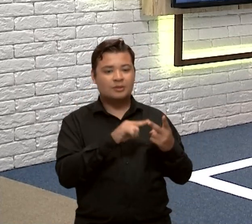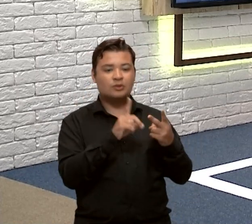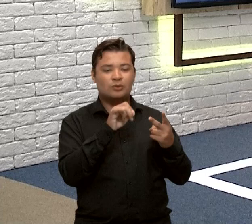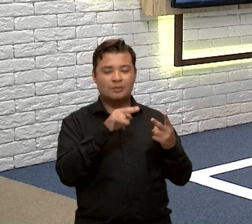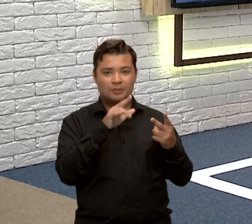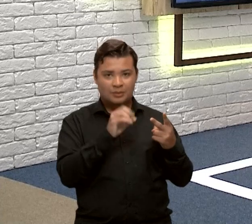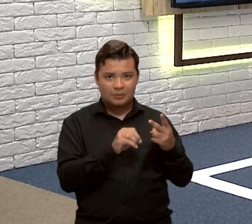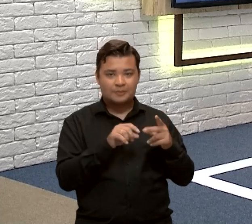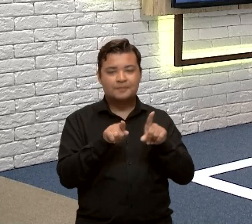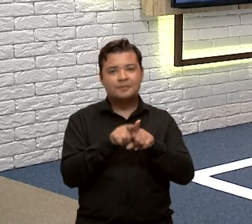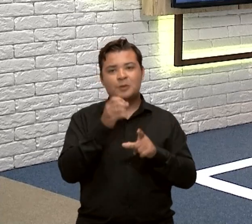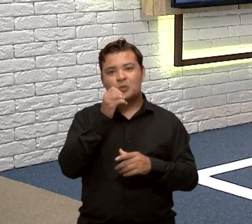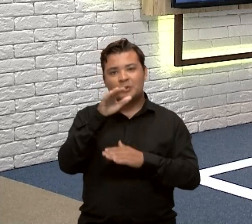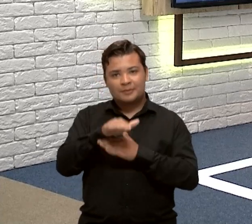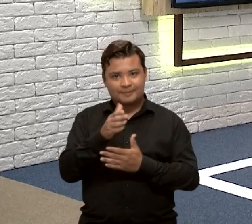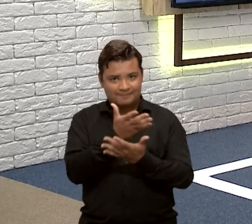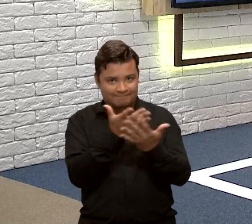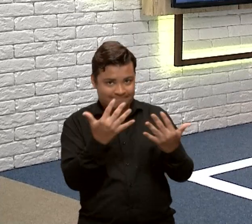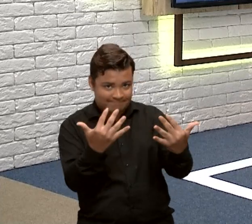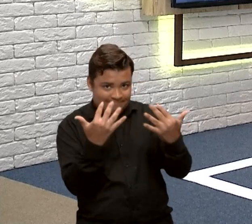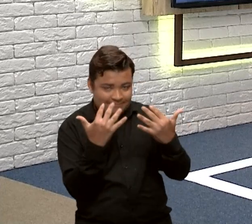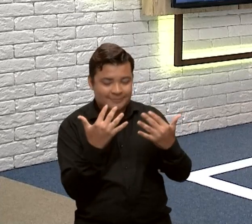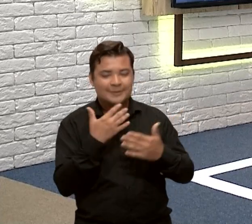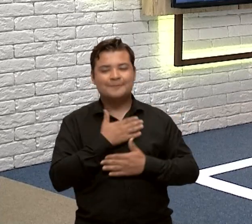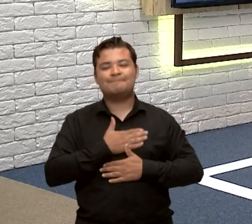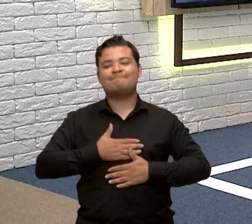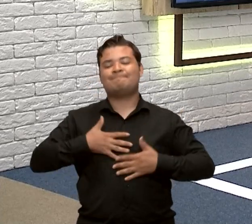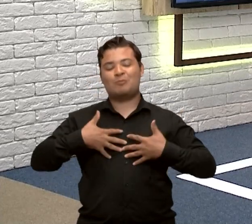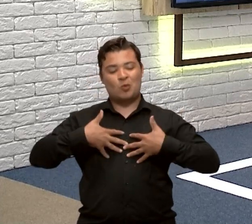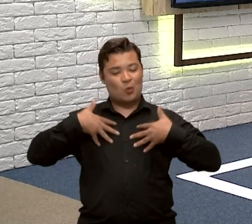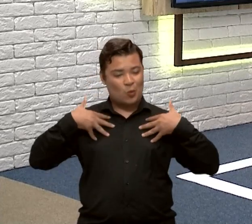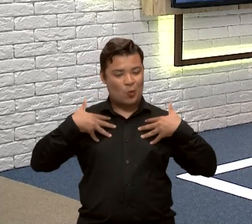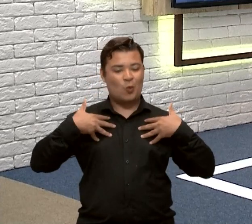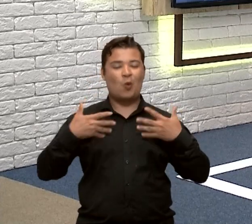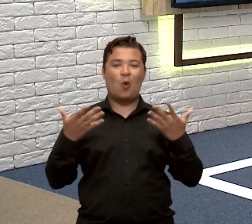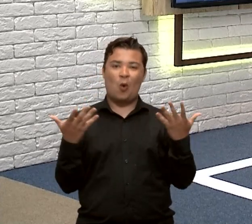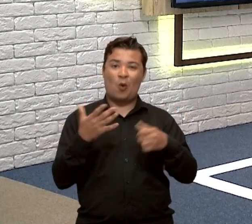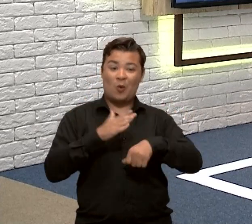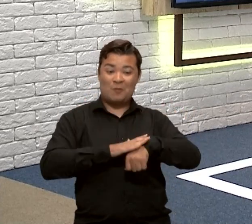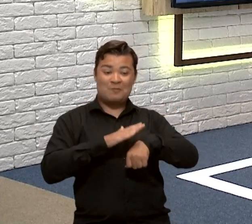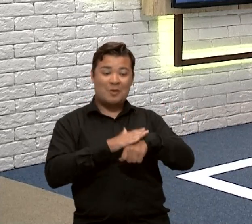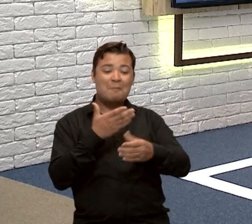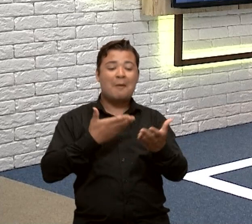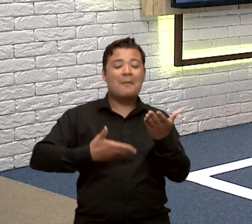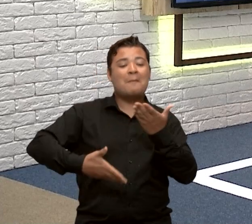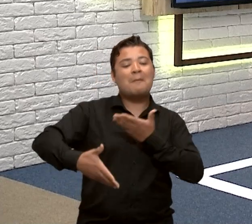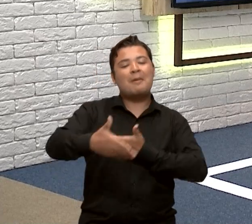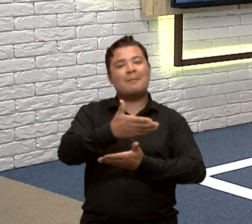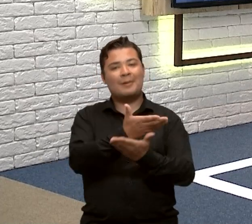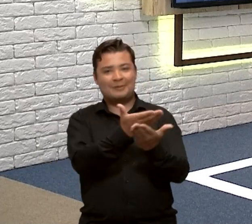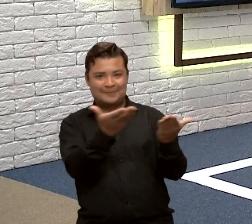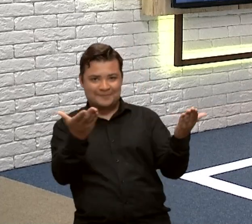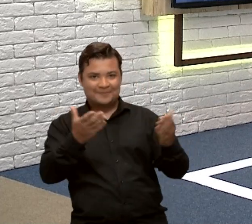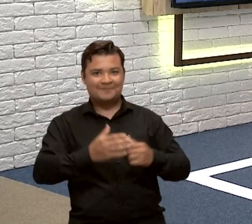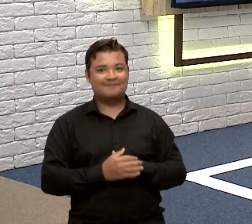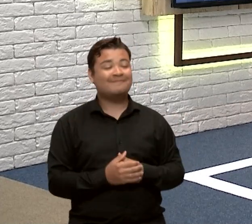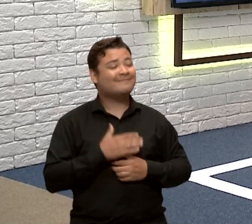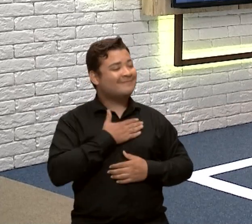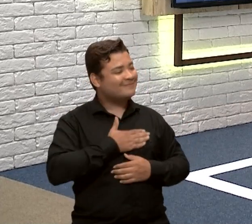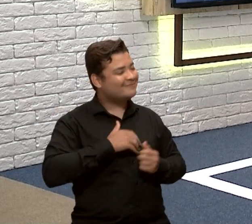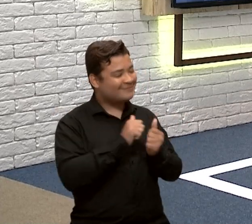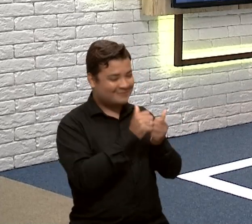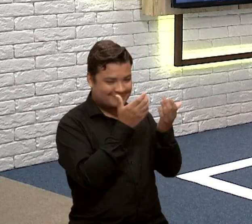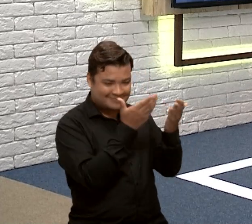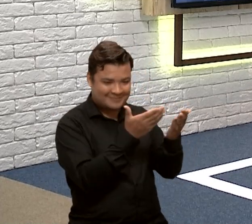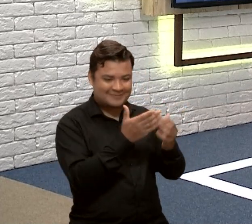tarde, telespectadores. É um prazer e uma honra poder compartilhar esse momento com vocês. O prazer é nosso. E